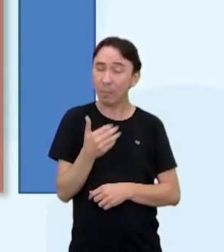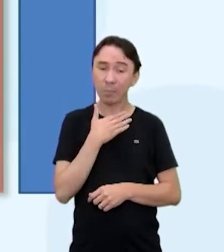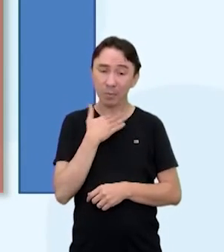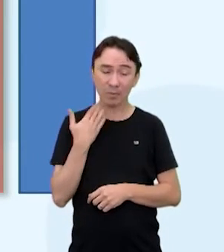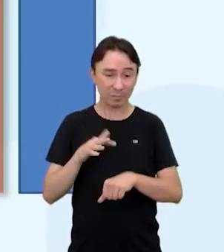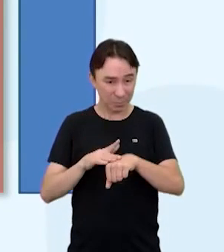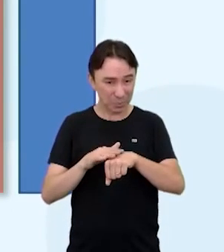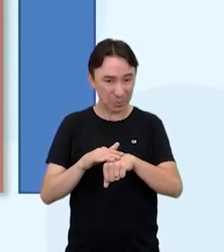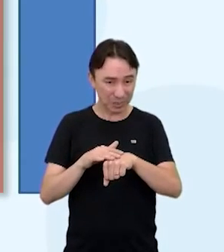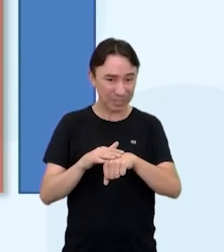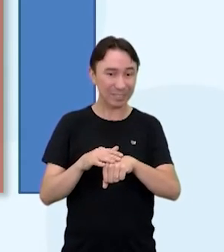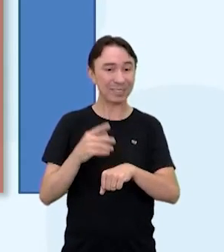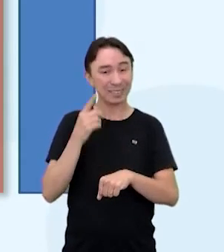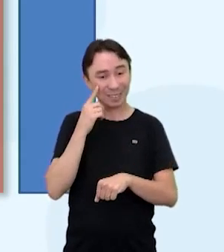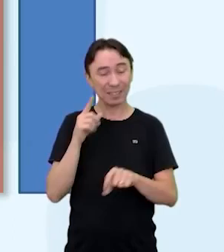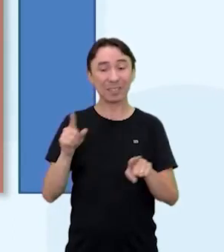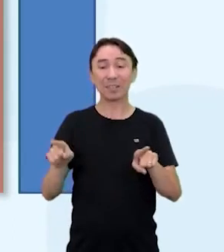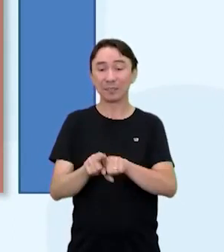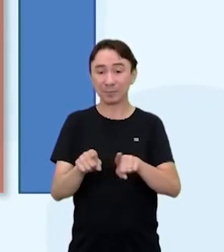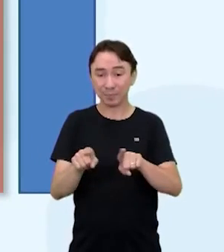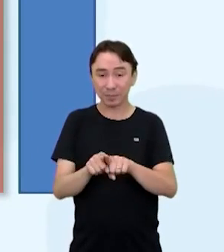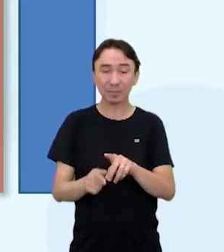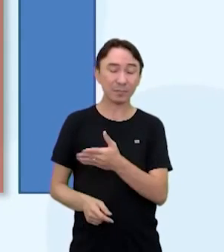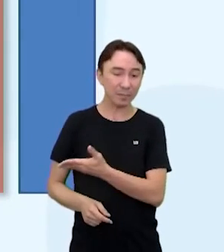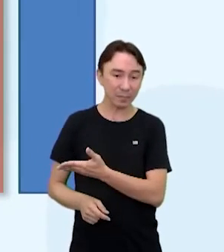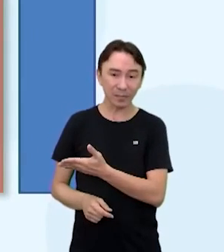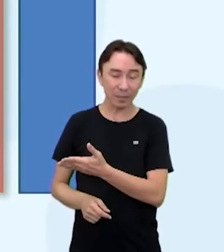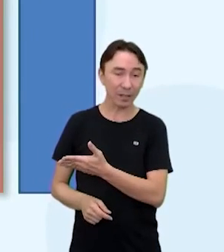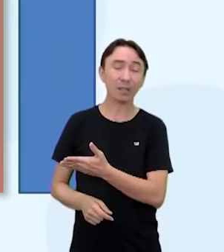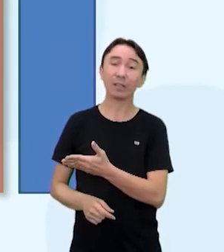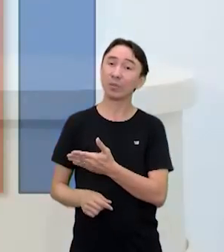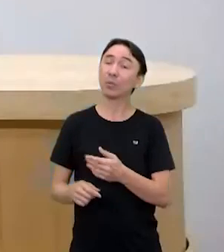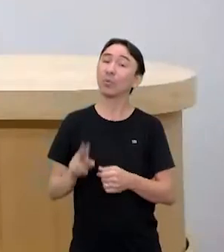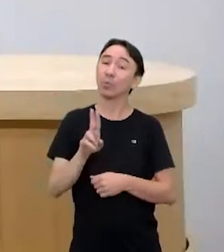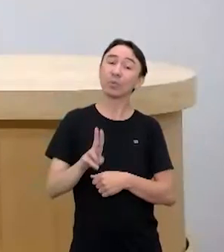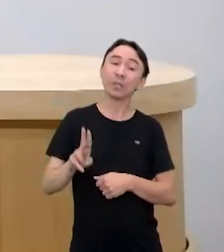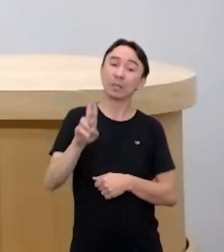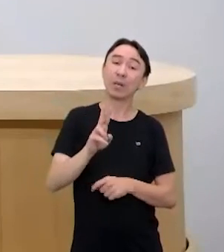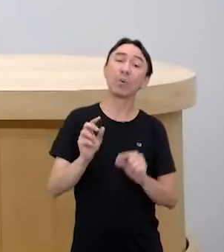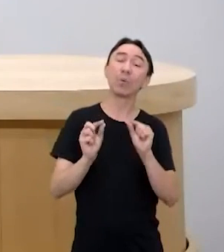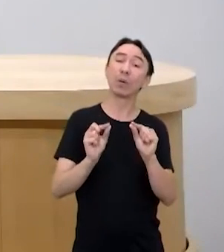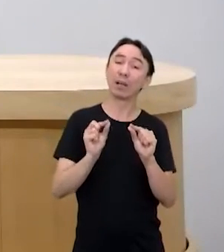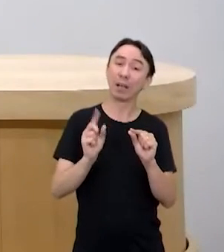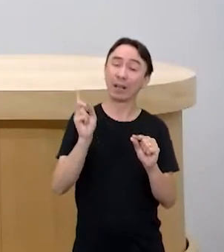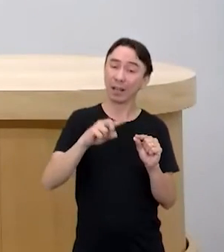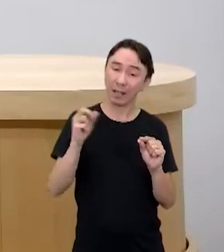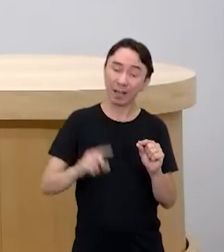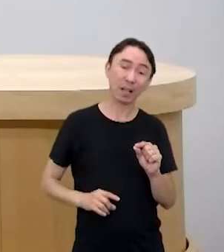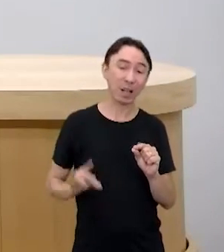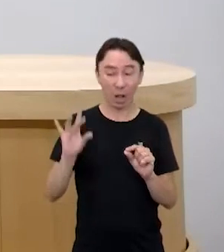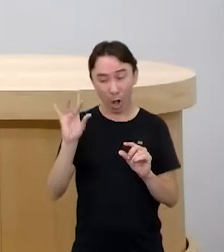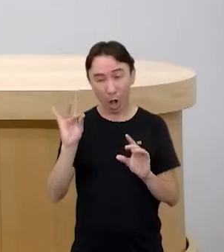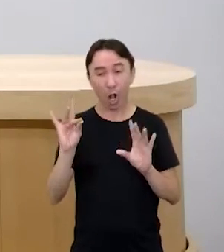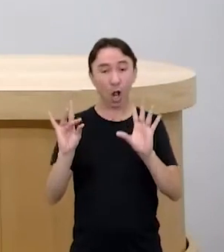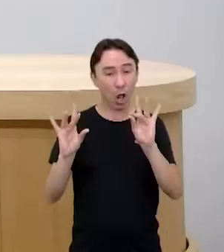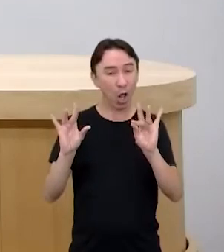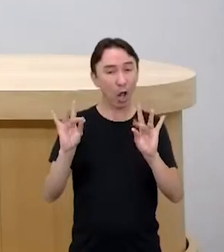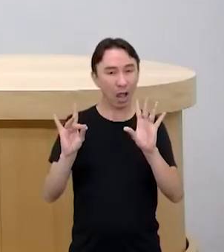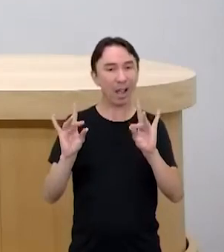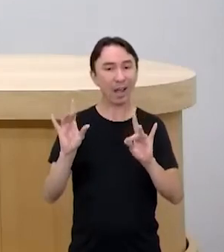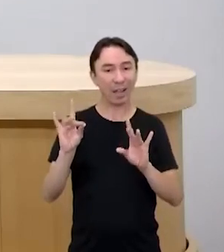vai fazer os trabalhos utilizando colagens. A gente tem uma representação de um desses trabalhos aí que a gente fez uma